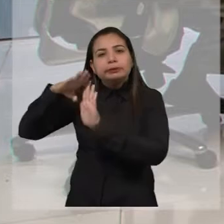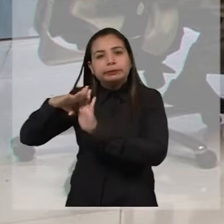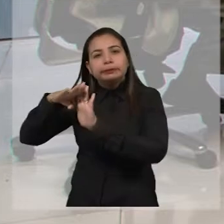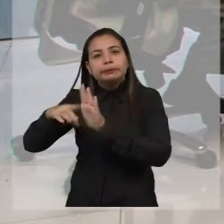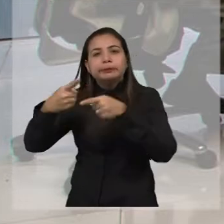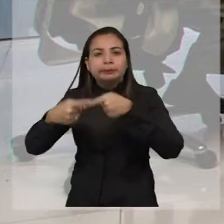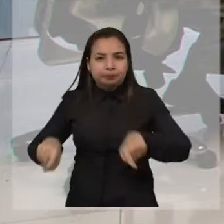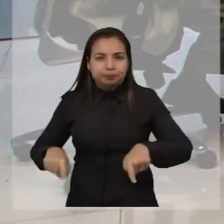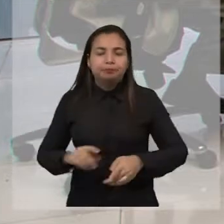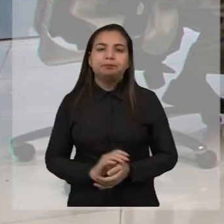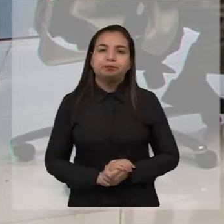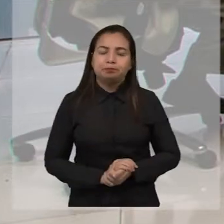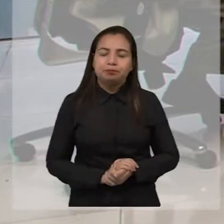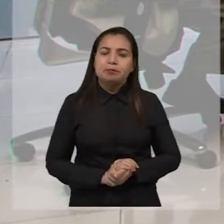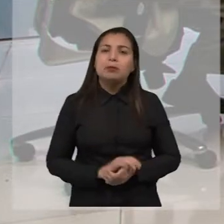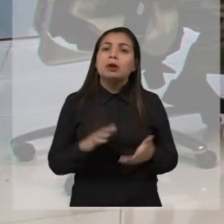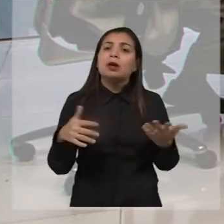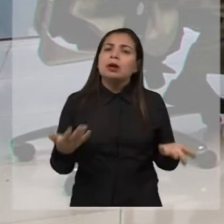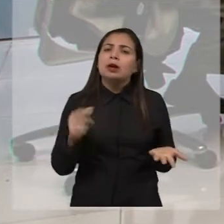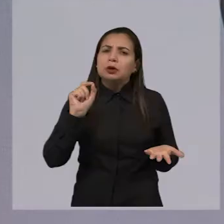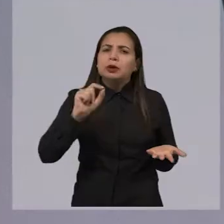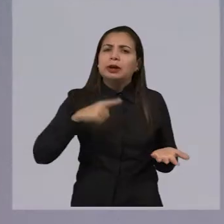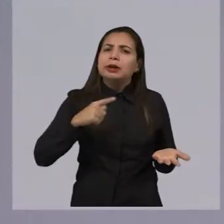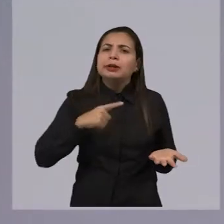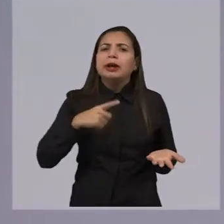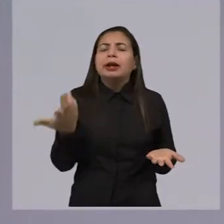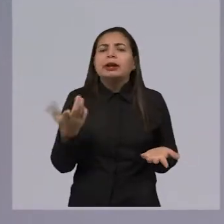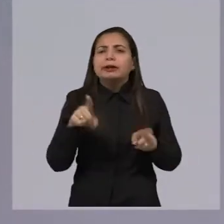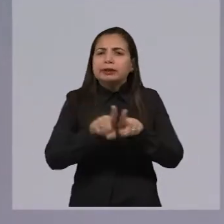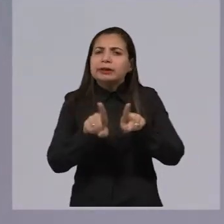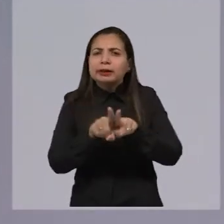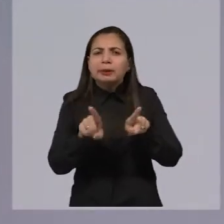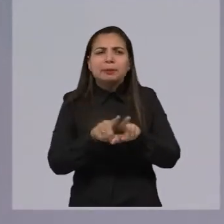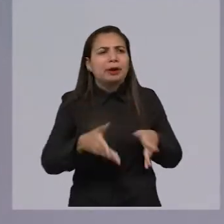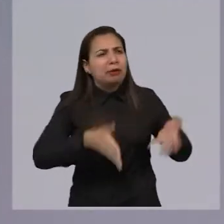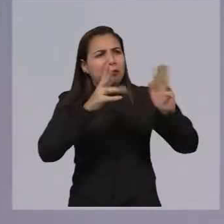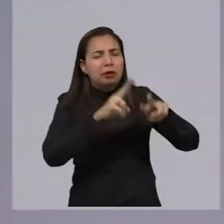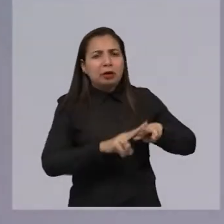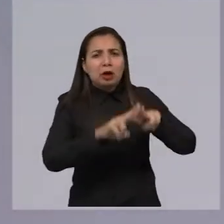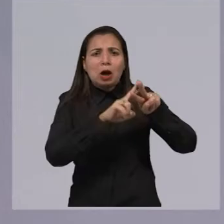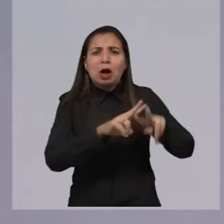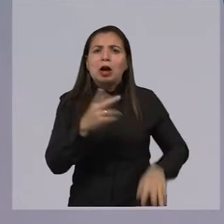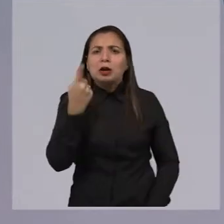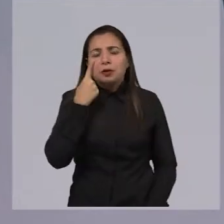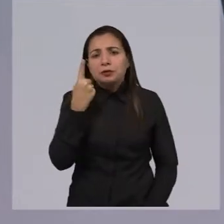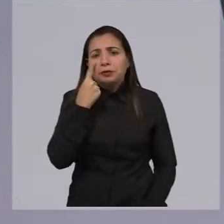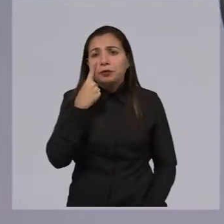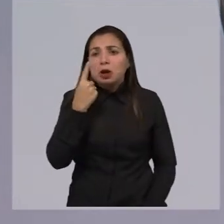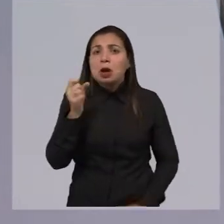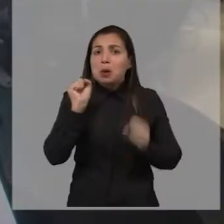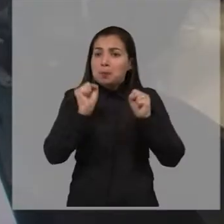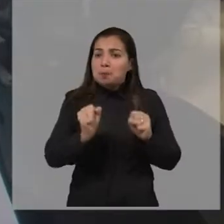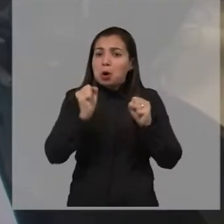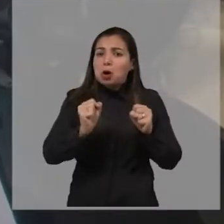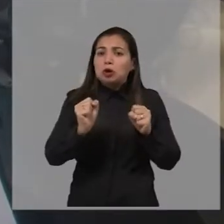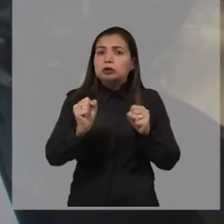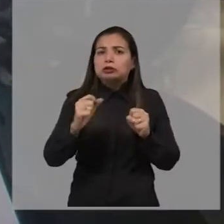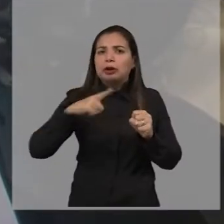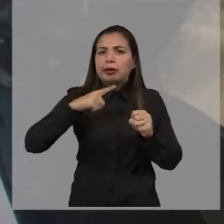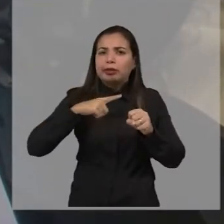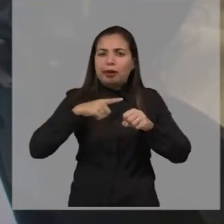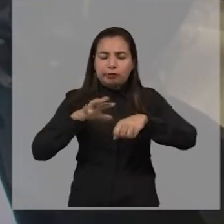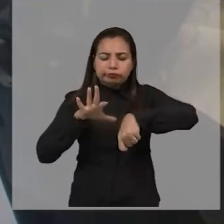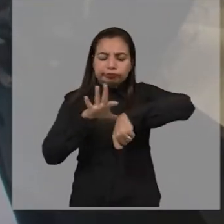um filtro, né? Para evitar que a pessoa vá cair no presídio por pouca coisa, que ele pode ficar em casa com a tornozeleira, o